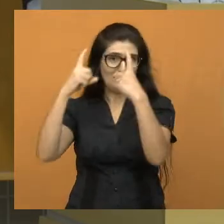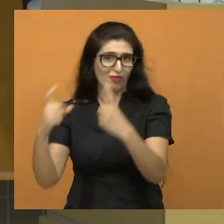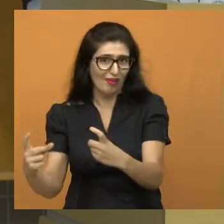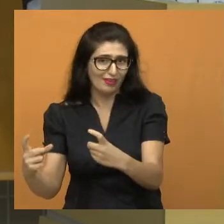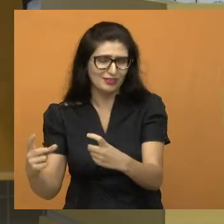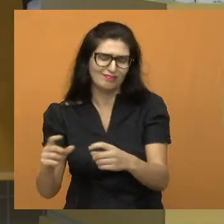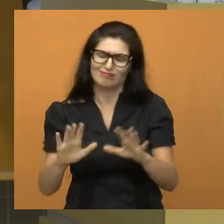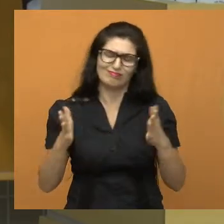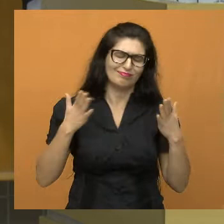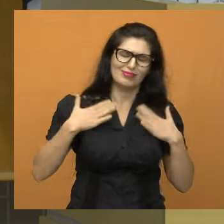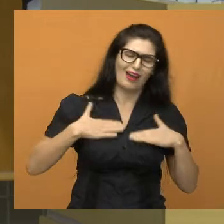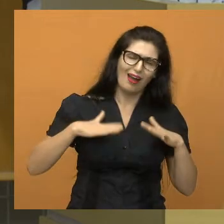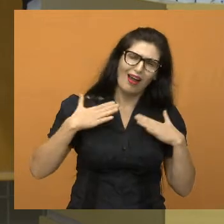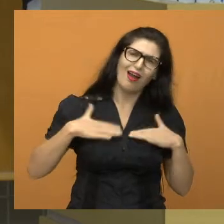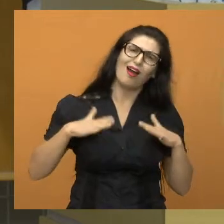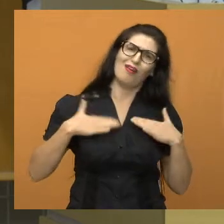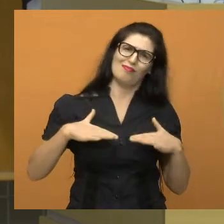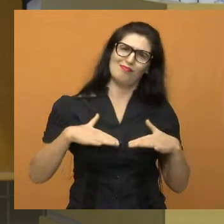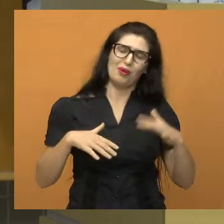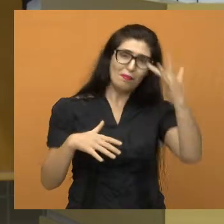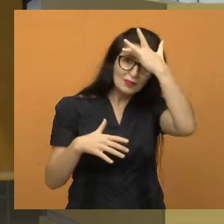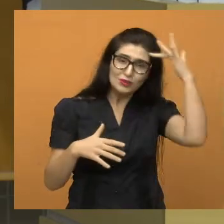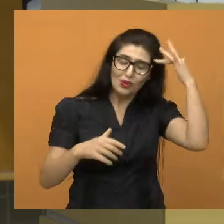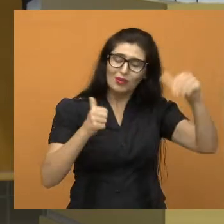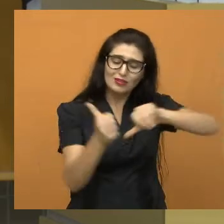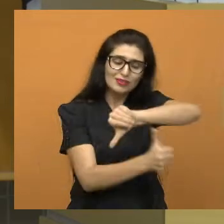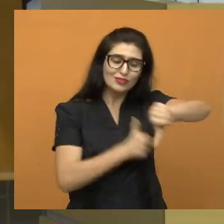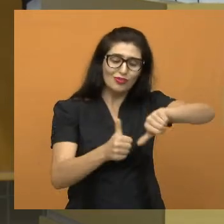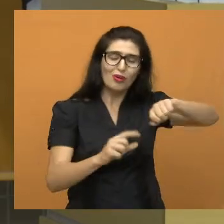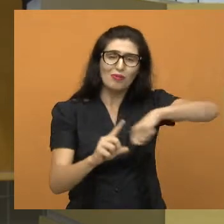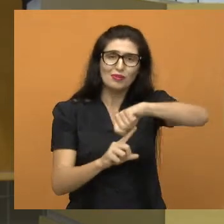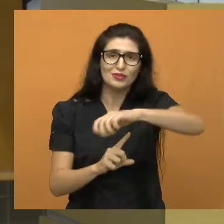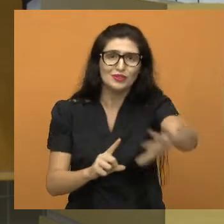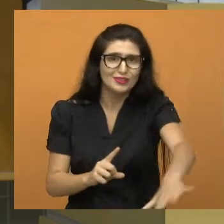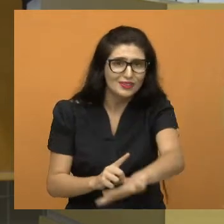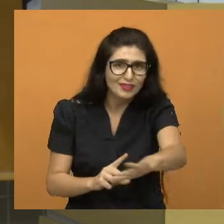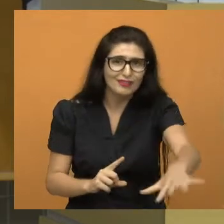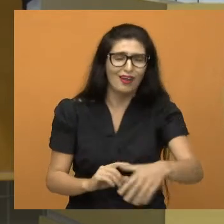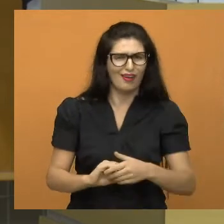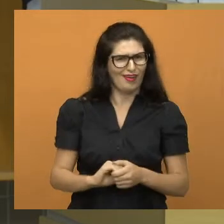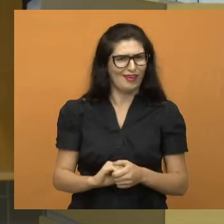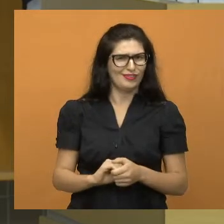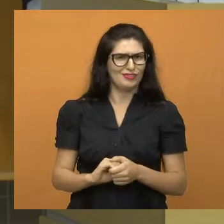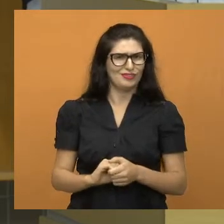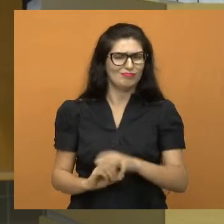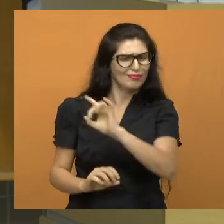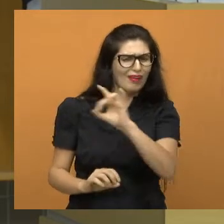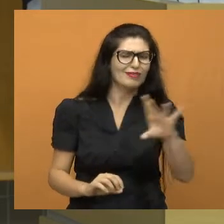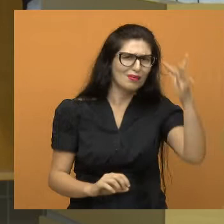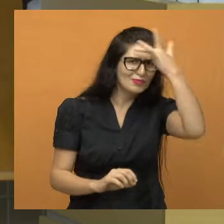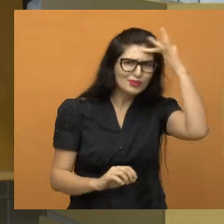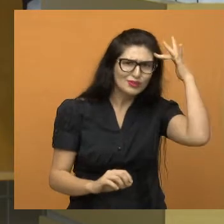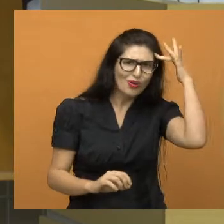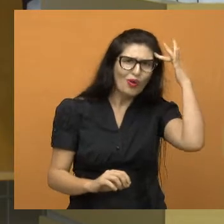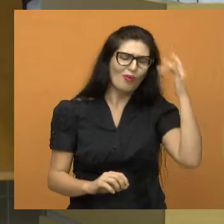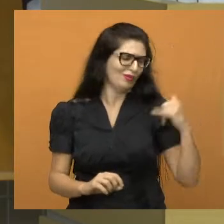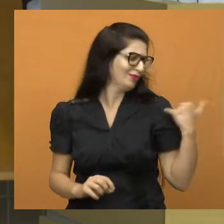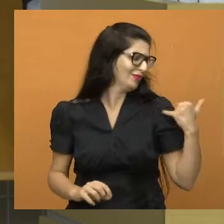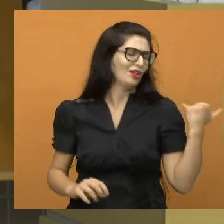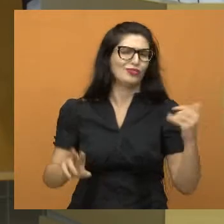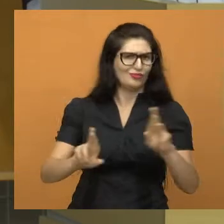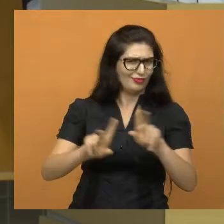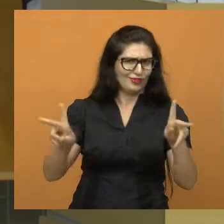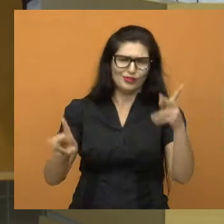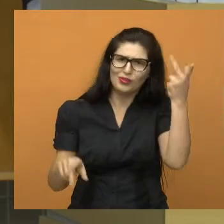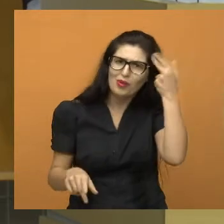cidadania, perceberem-se autores de transformações sociais compatíveis com a sua faixa etária. Refletir e